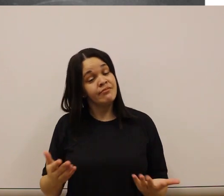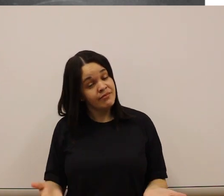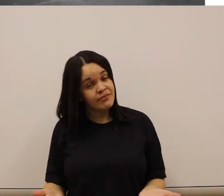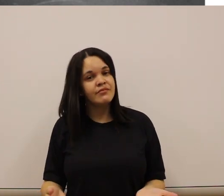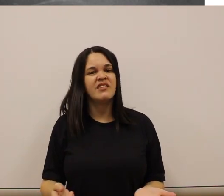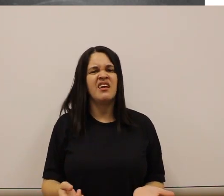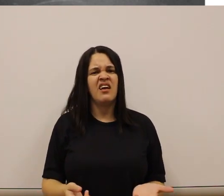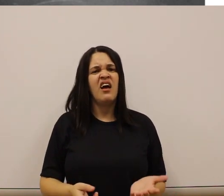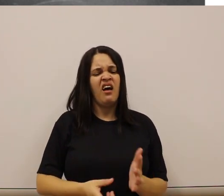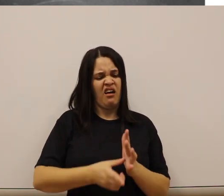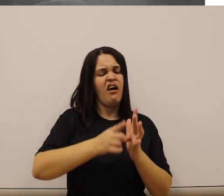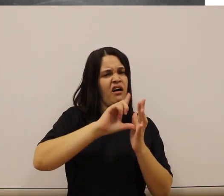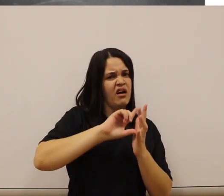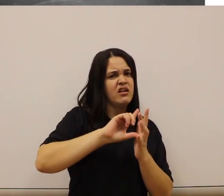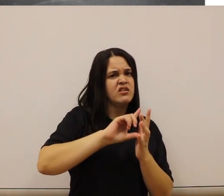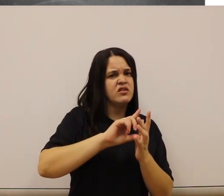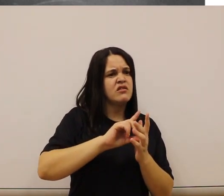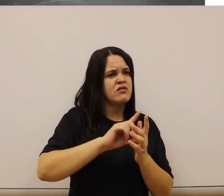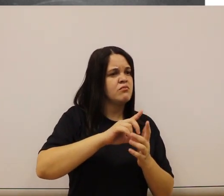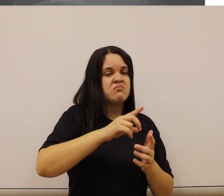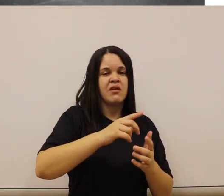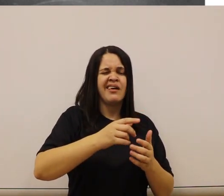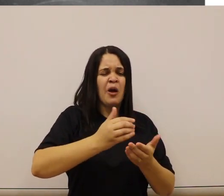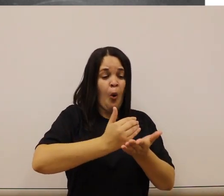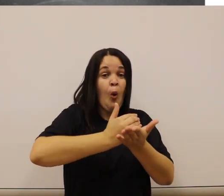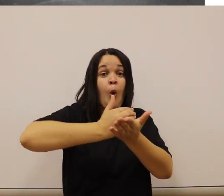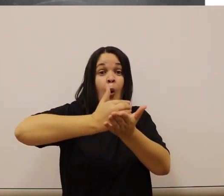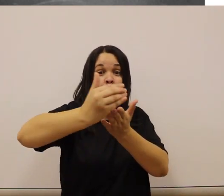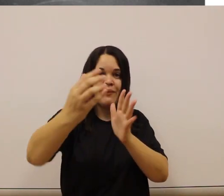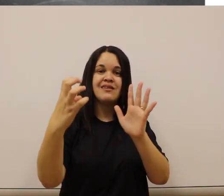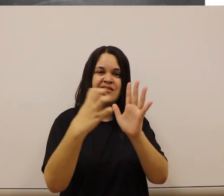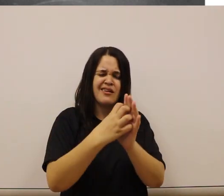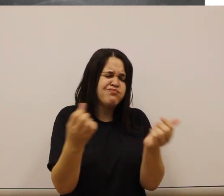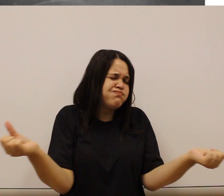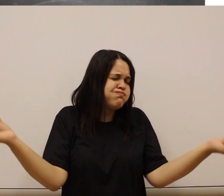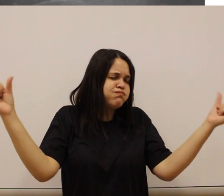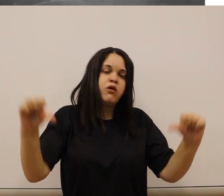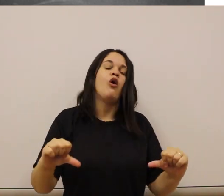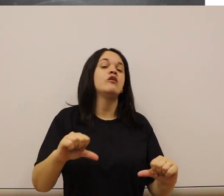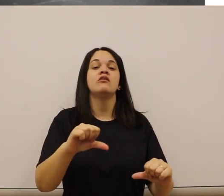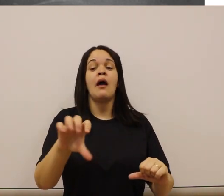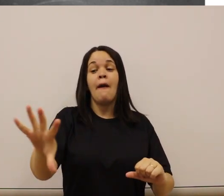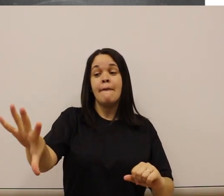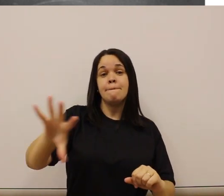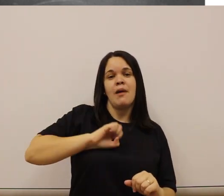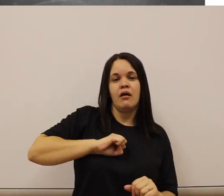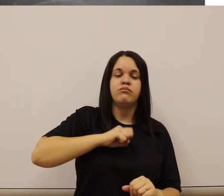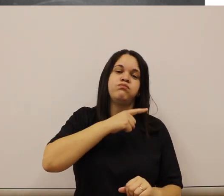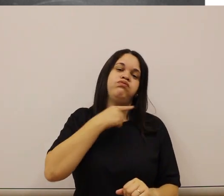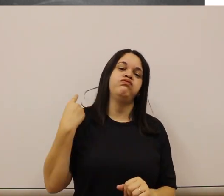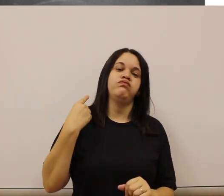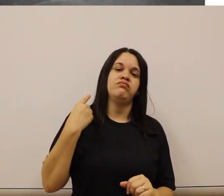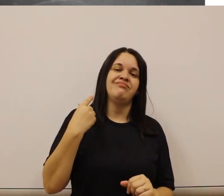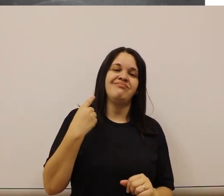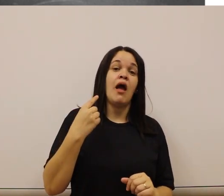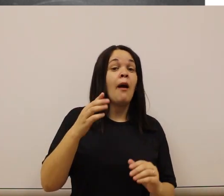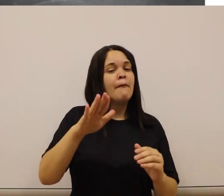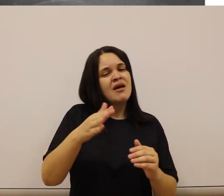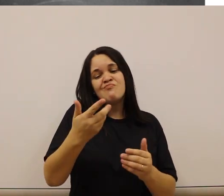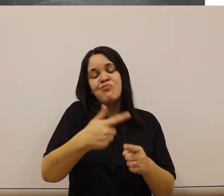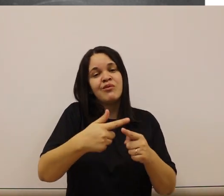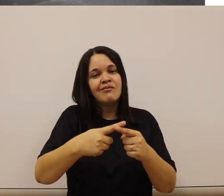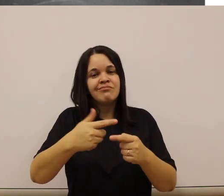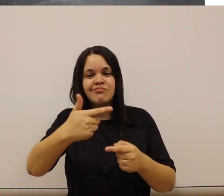Antes mais letal e atualmente, antes ela era letal. Antes, no início da AIDS, ela matava mesmo, porque não existiam esses coquetéis de